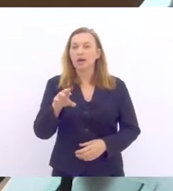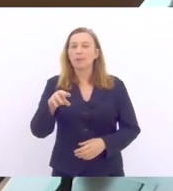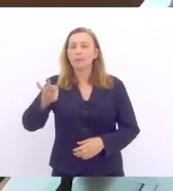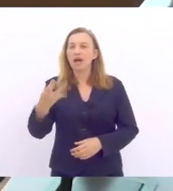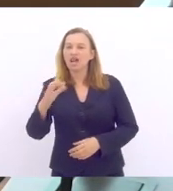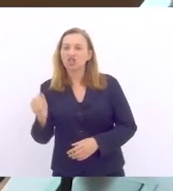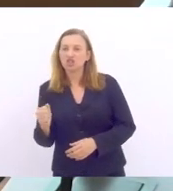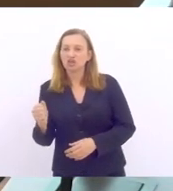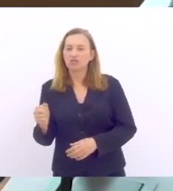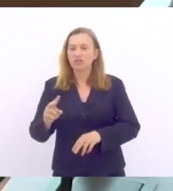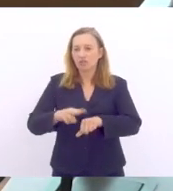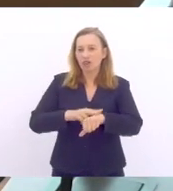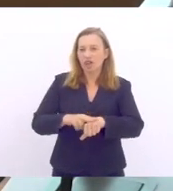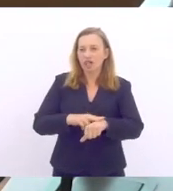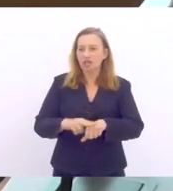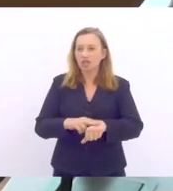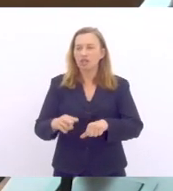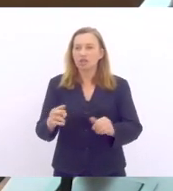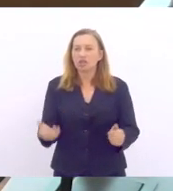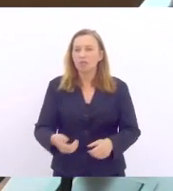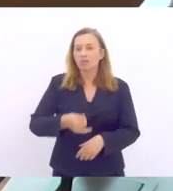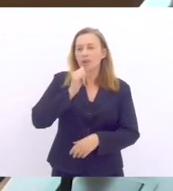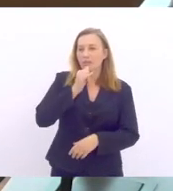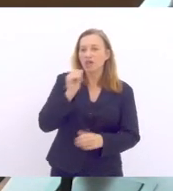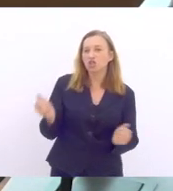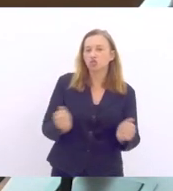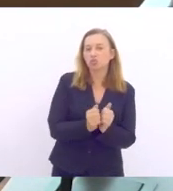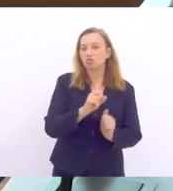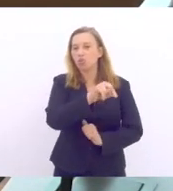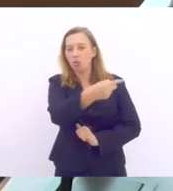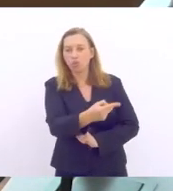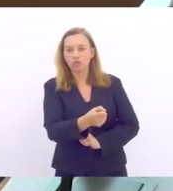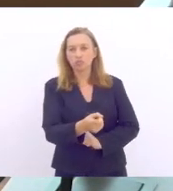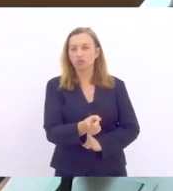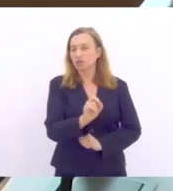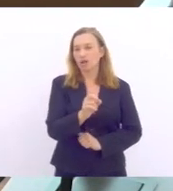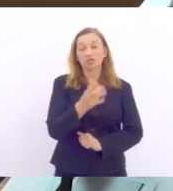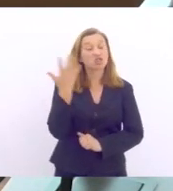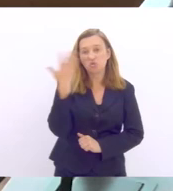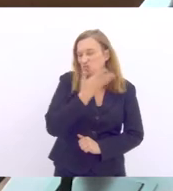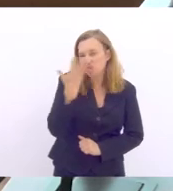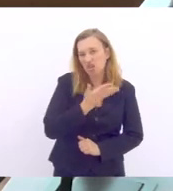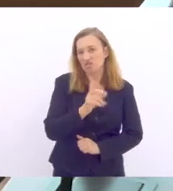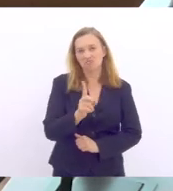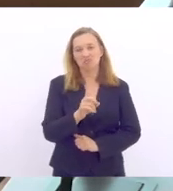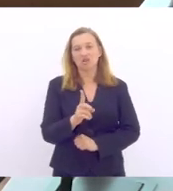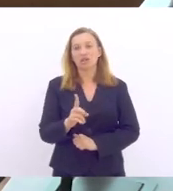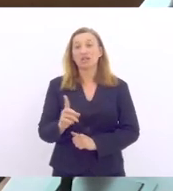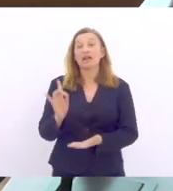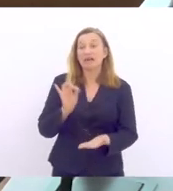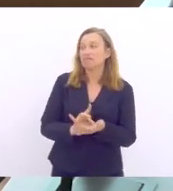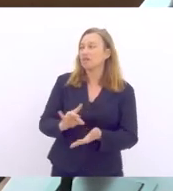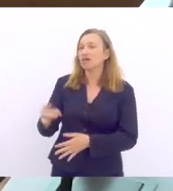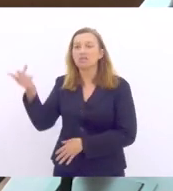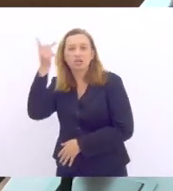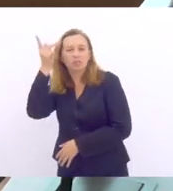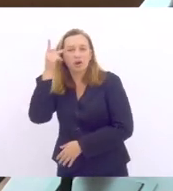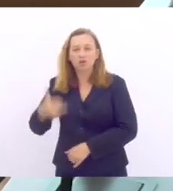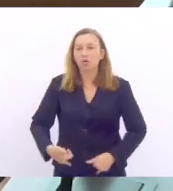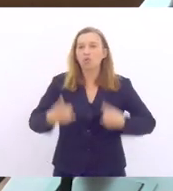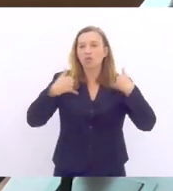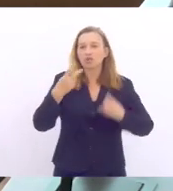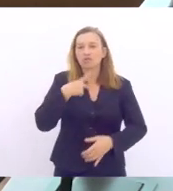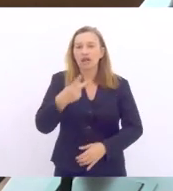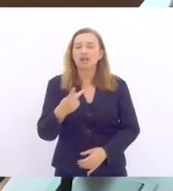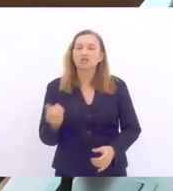irmanado. Os companheiros ali estavam lá embaixo bebendo juntos outro dia. Você não vê essa realidade de São Paulo. Nós temos orgulho de dizer que no estado do